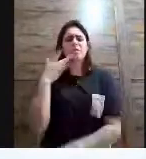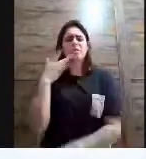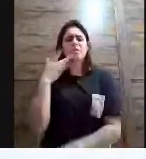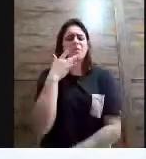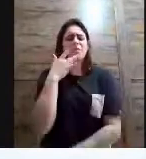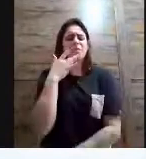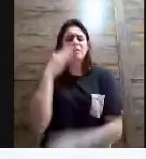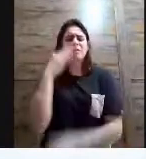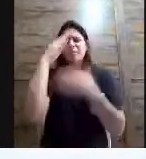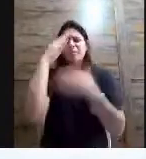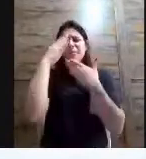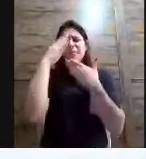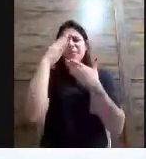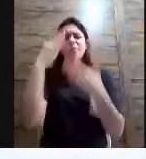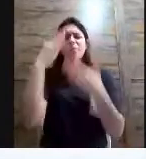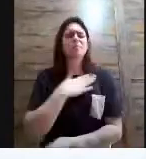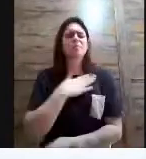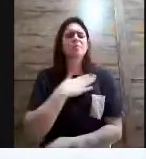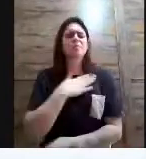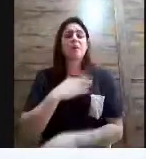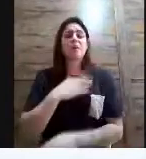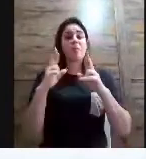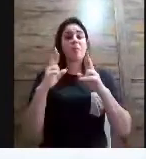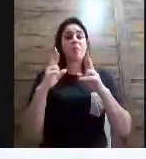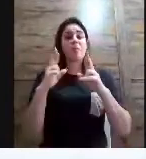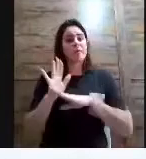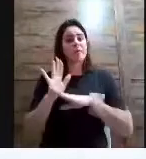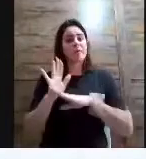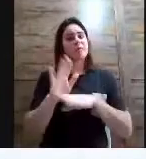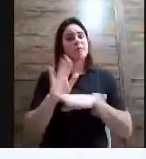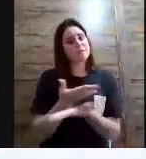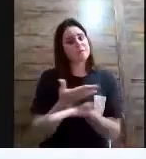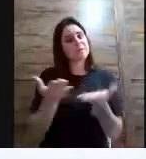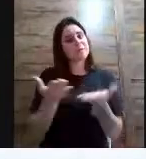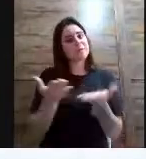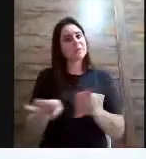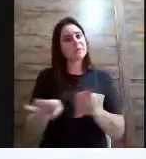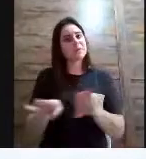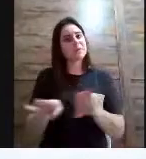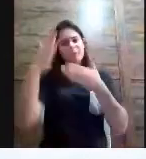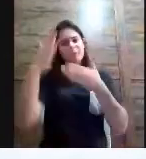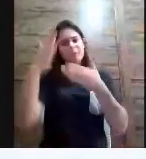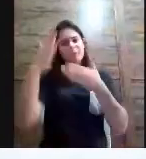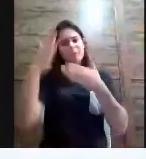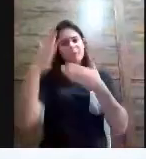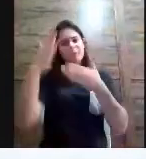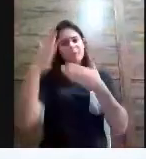Nossa, e muito obrigada. Por nada. Tchau.